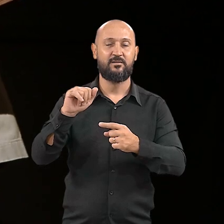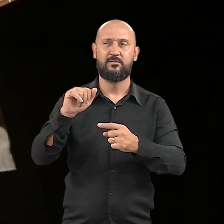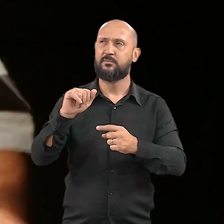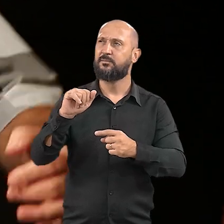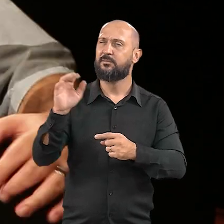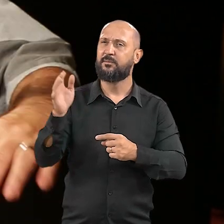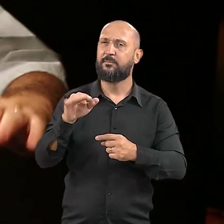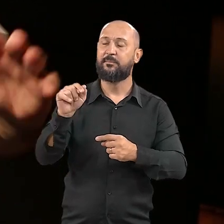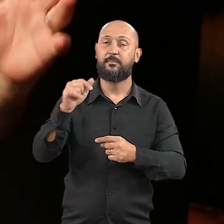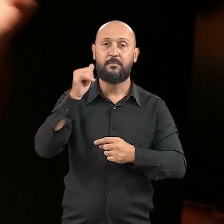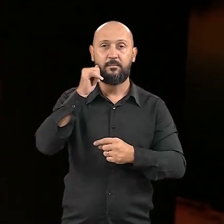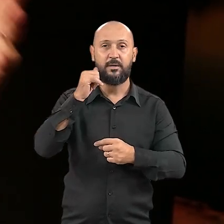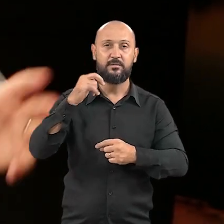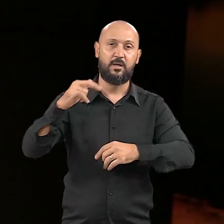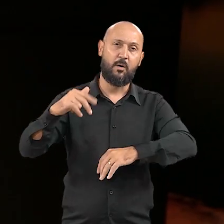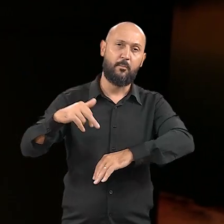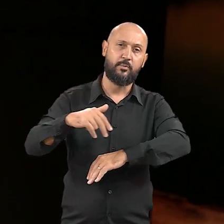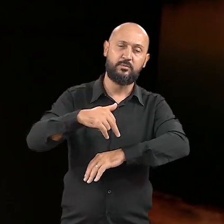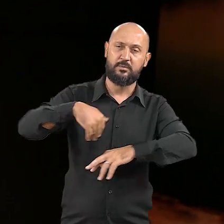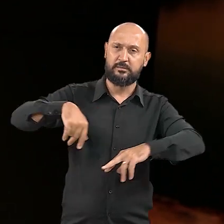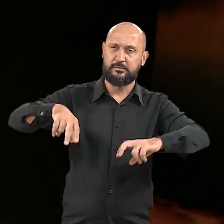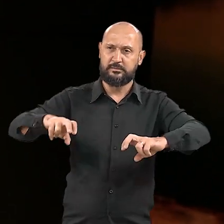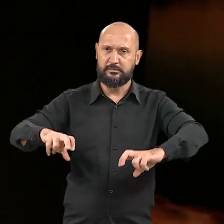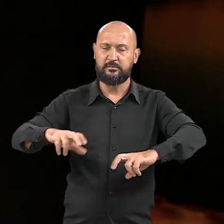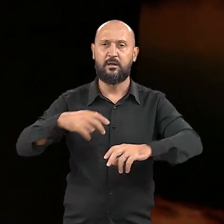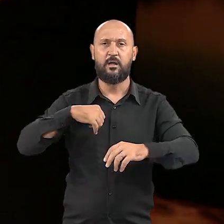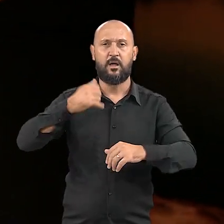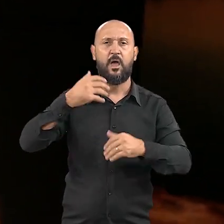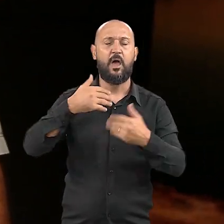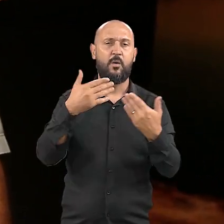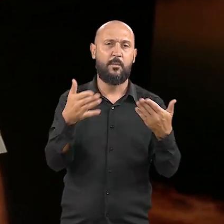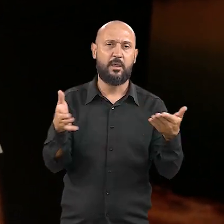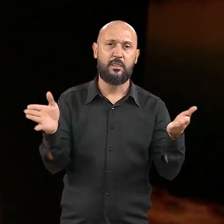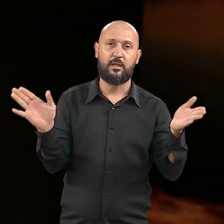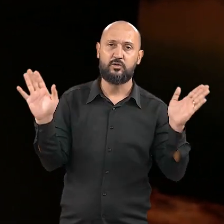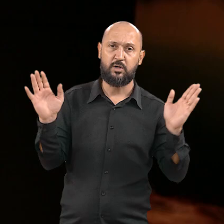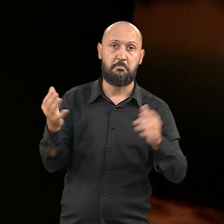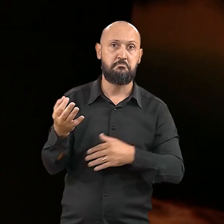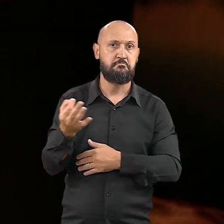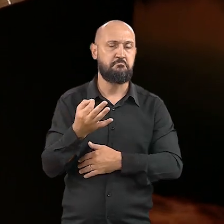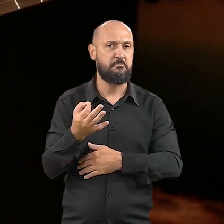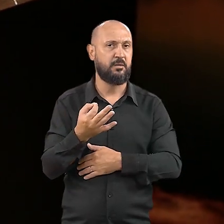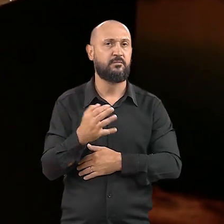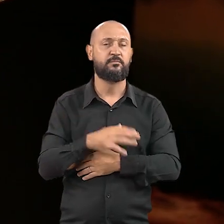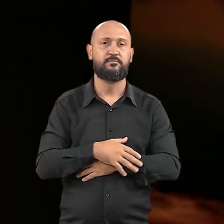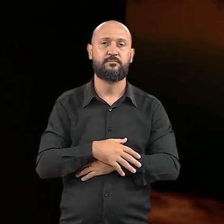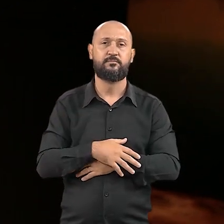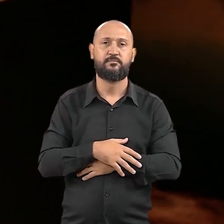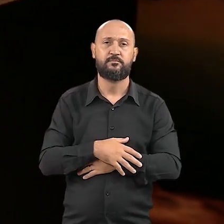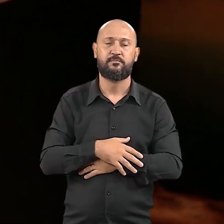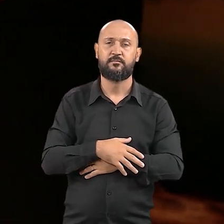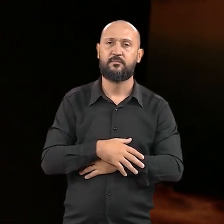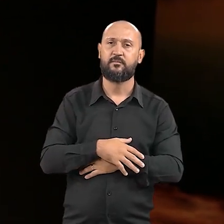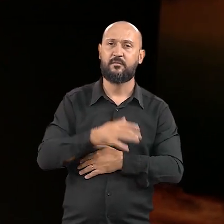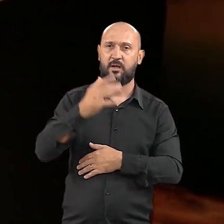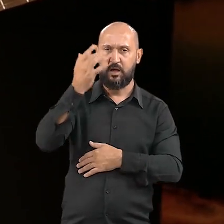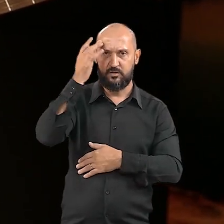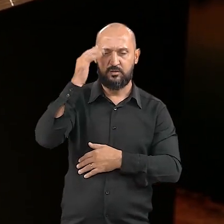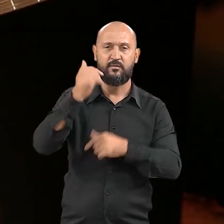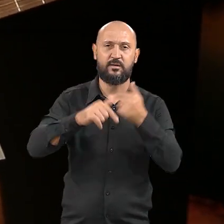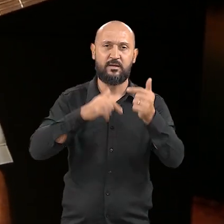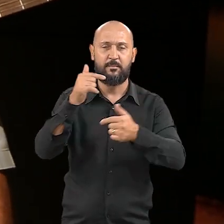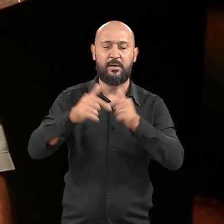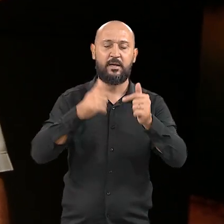Anitta Miso, para ser uma musa ali e tal, ela era uma dançarina espetacular, acho que estava na